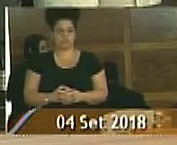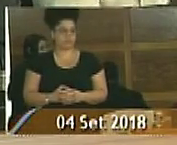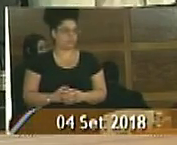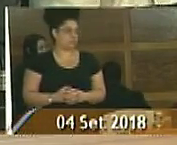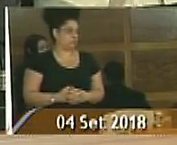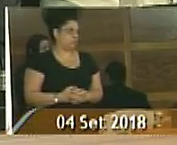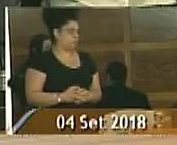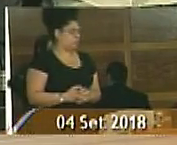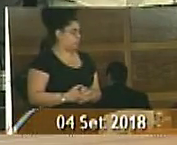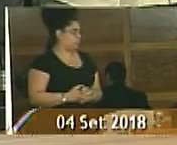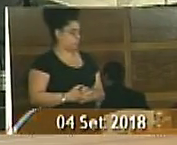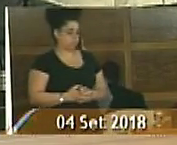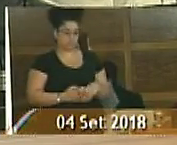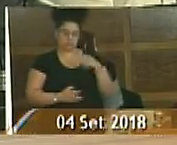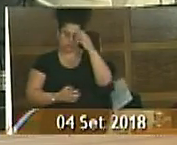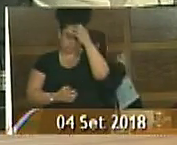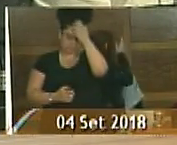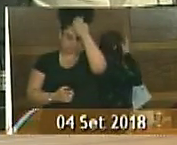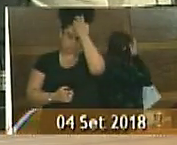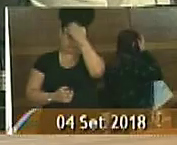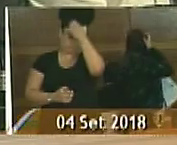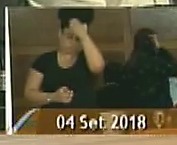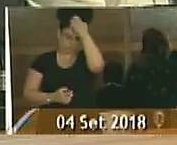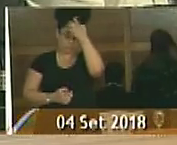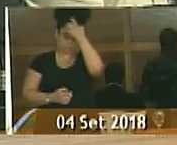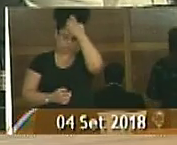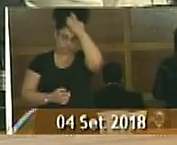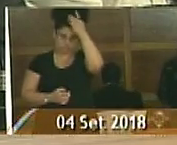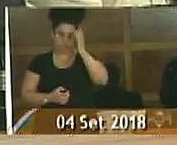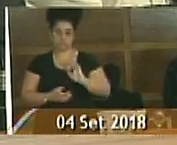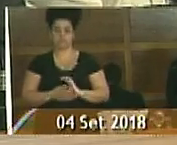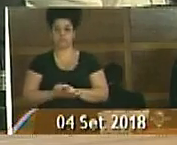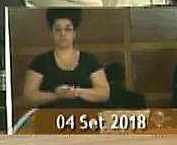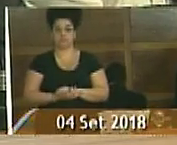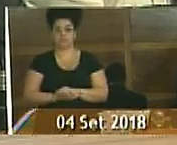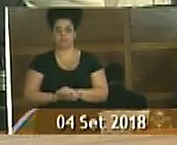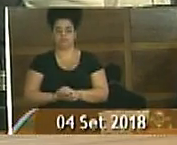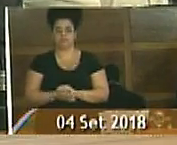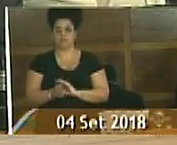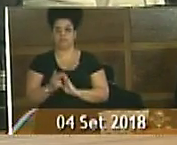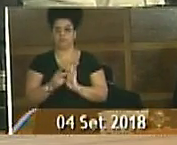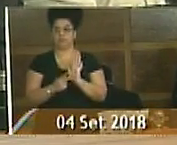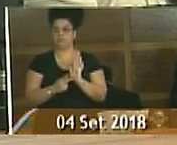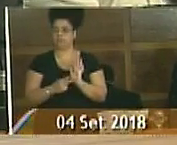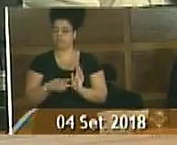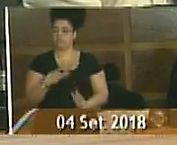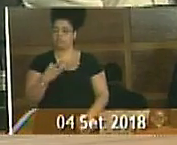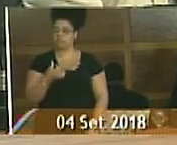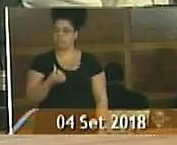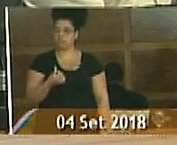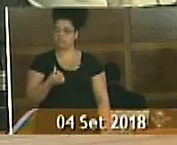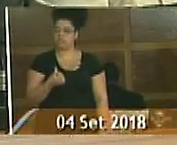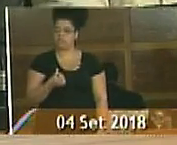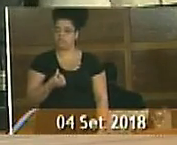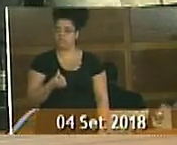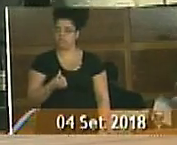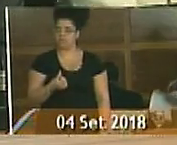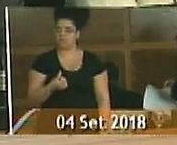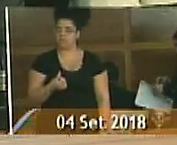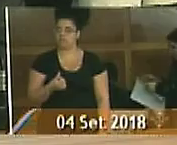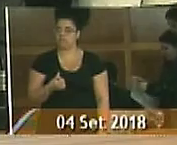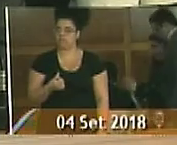projetos, requerimentos, indicações, vereadora Tite Brasil. Projeto 36,